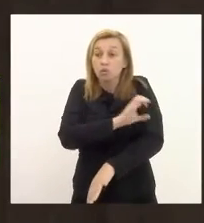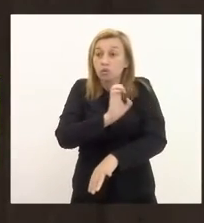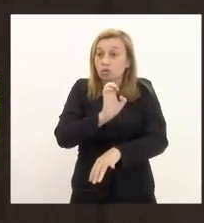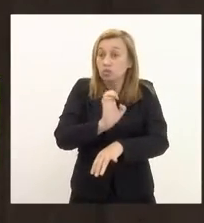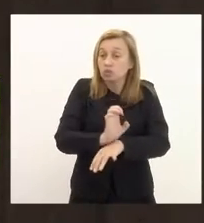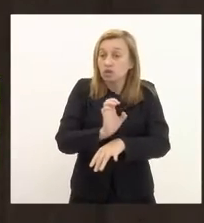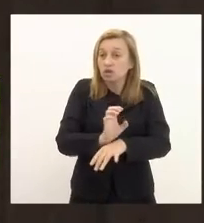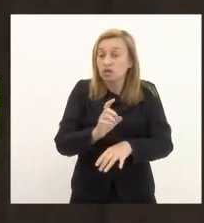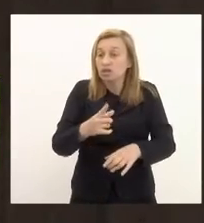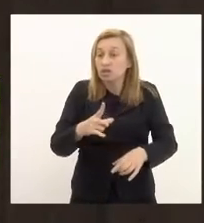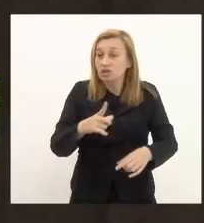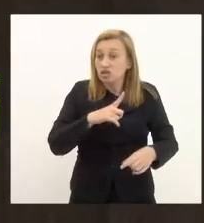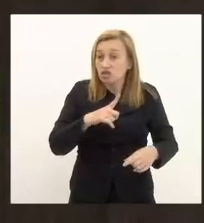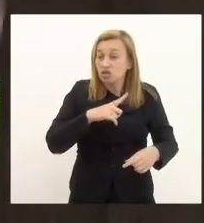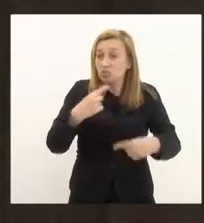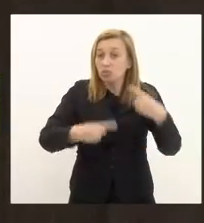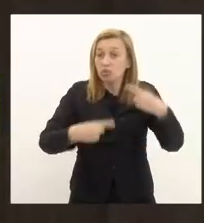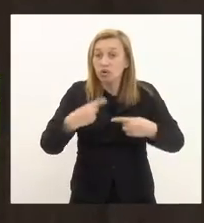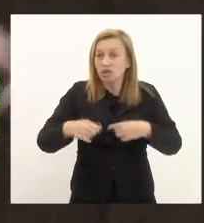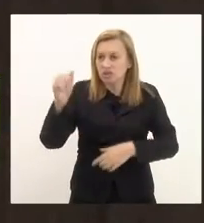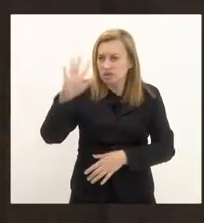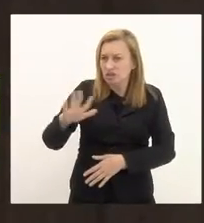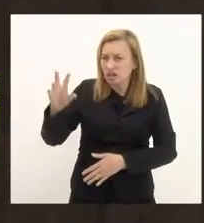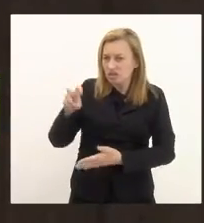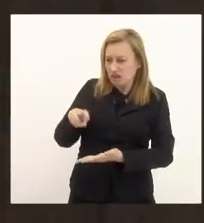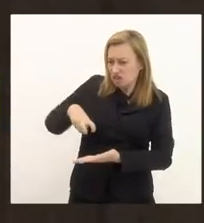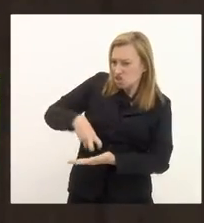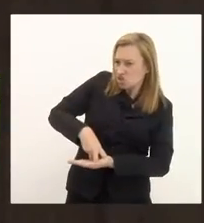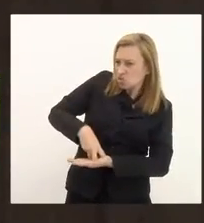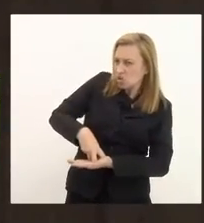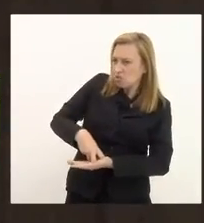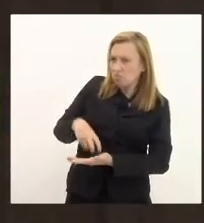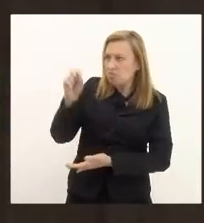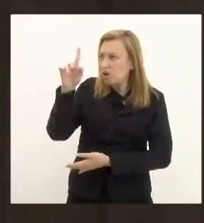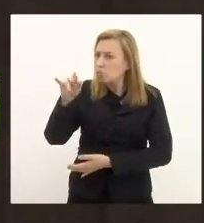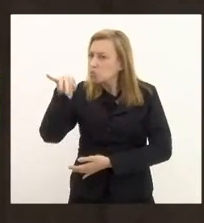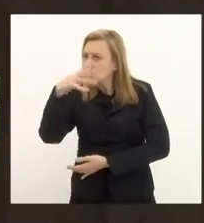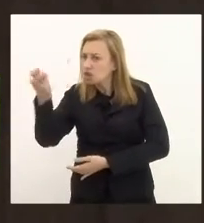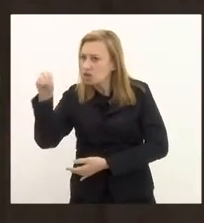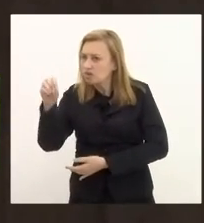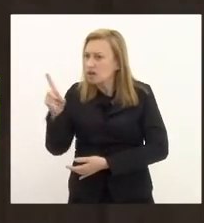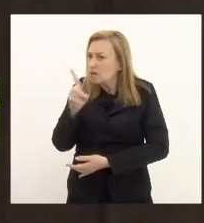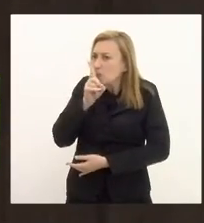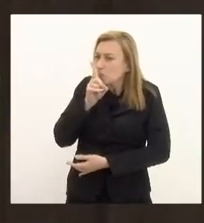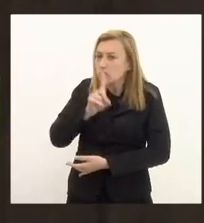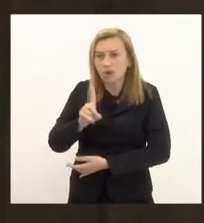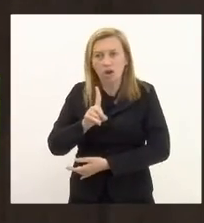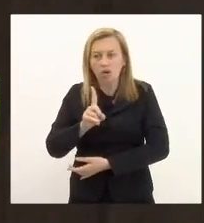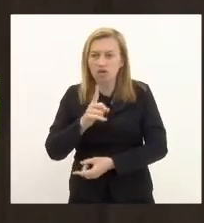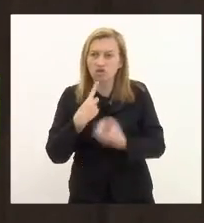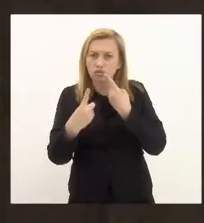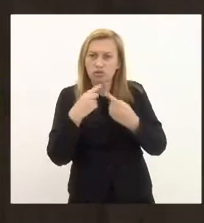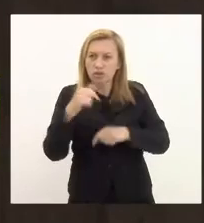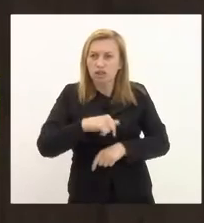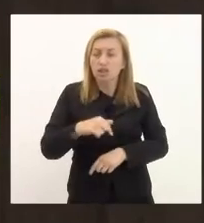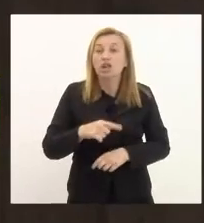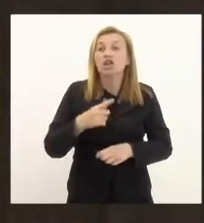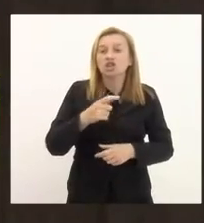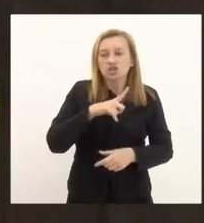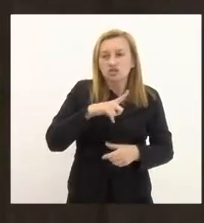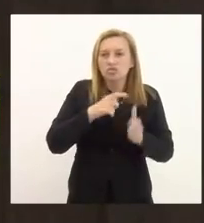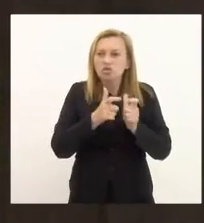por e funcional e não o estado ficava De Joelhos para a união e essa é a discussão que está sendo feito aqui nós tivemos